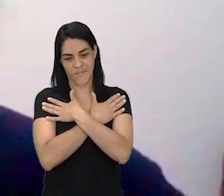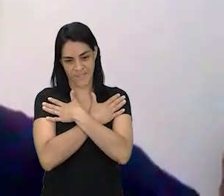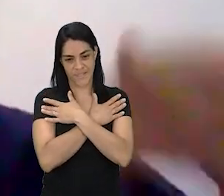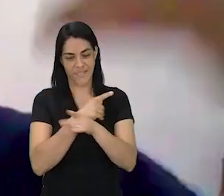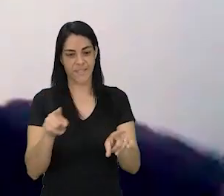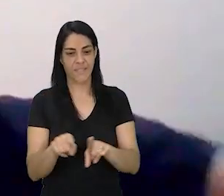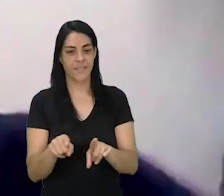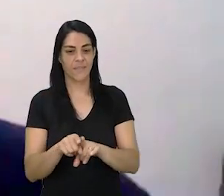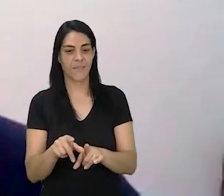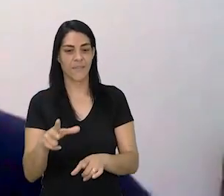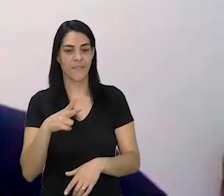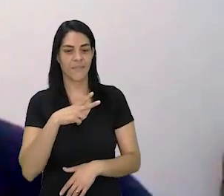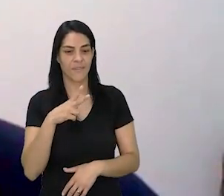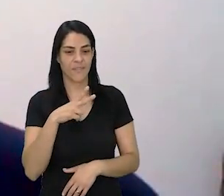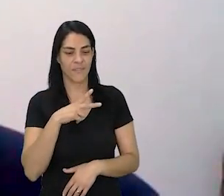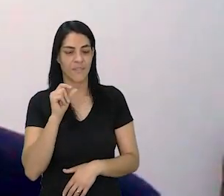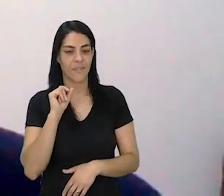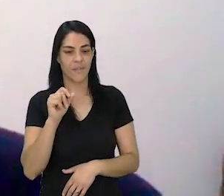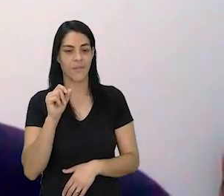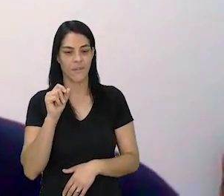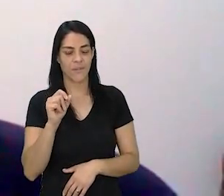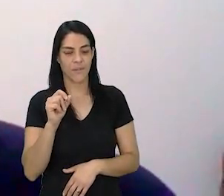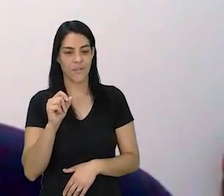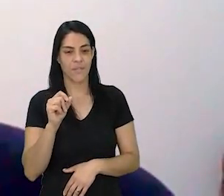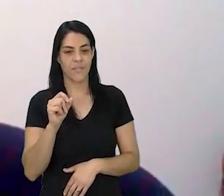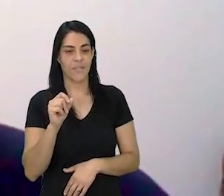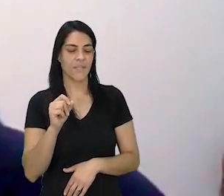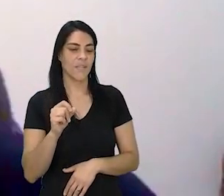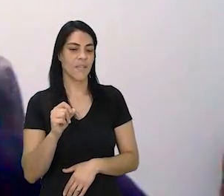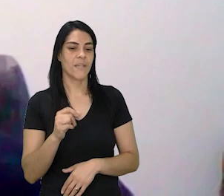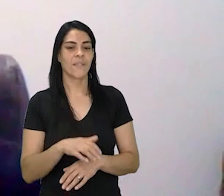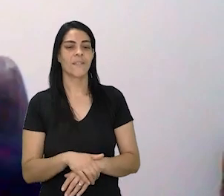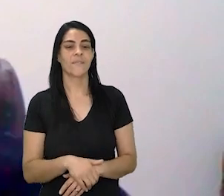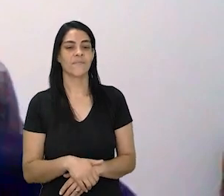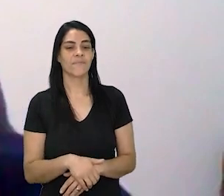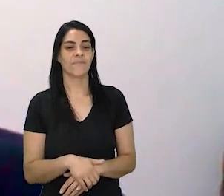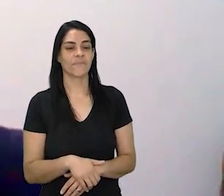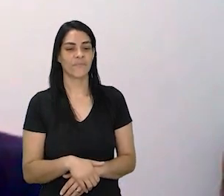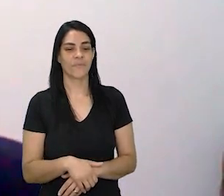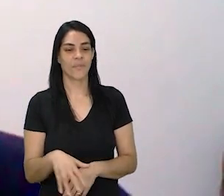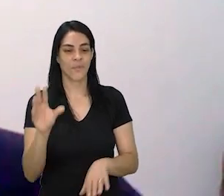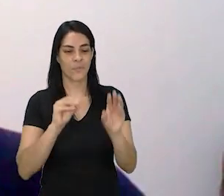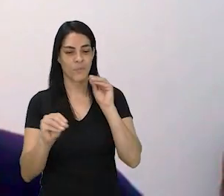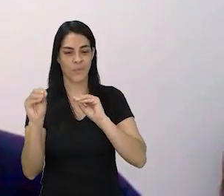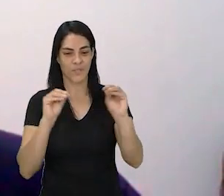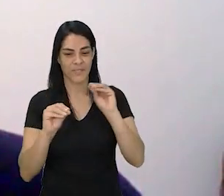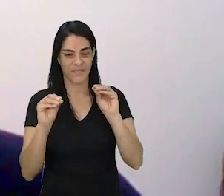aí à distância, mas cheio de energia. Um beijo.